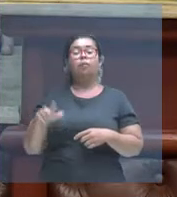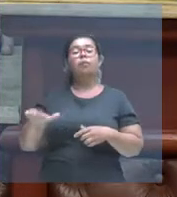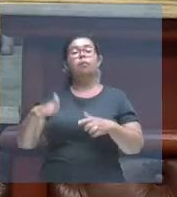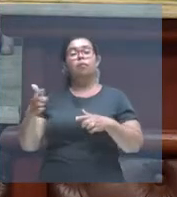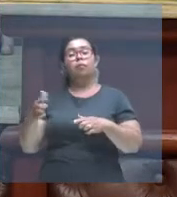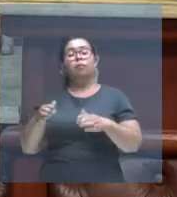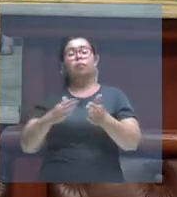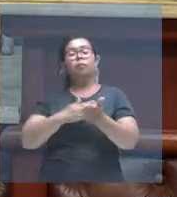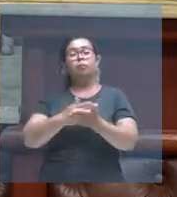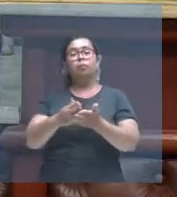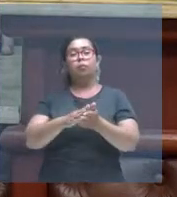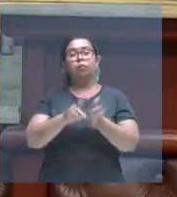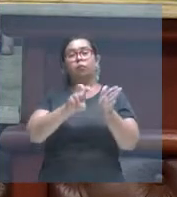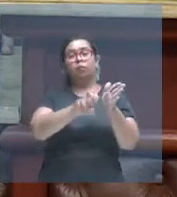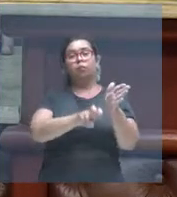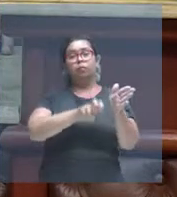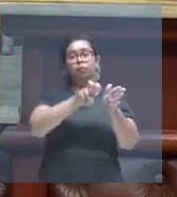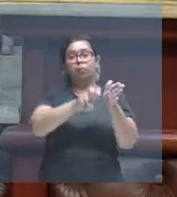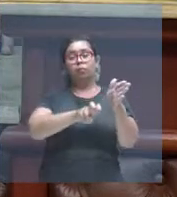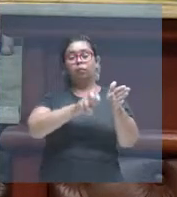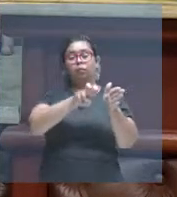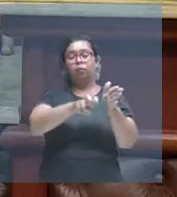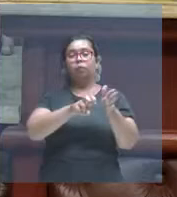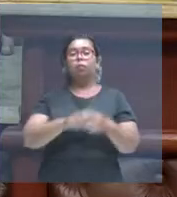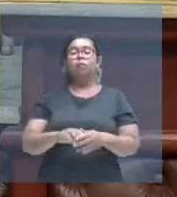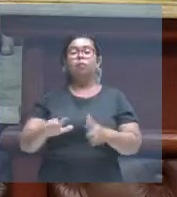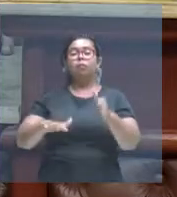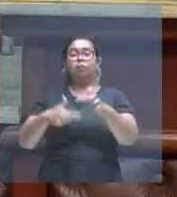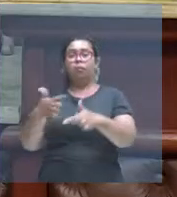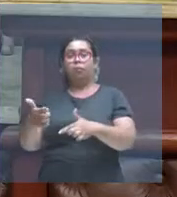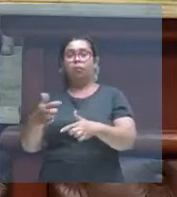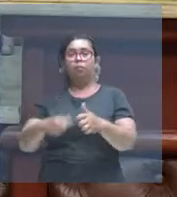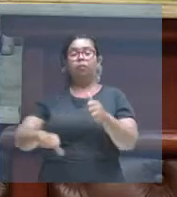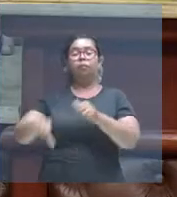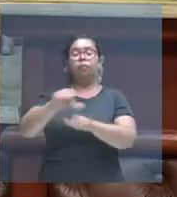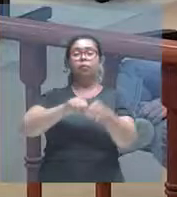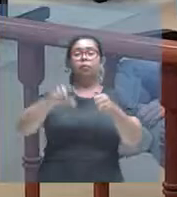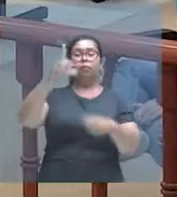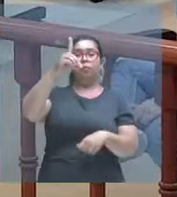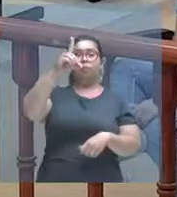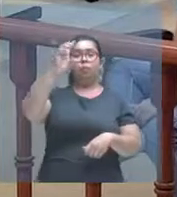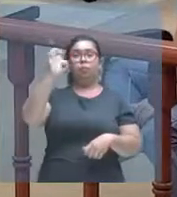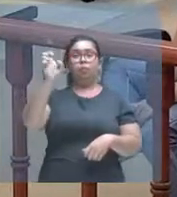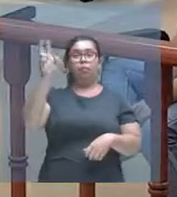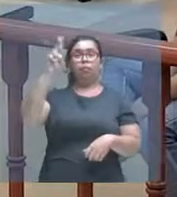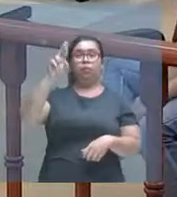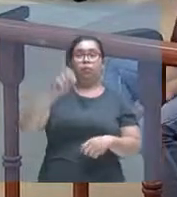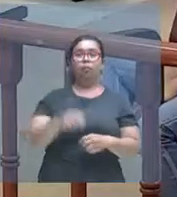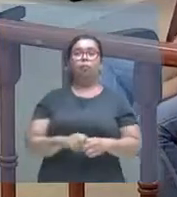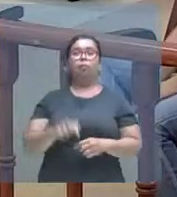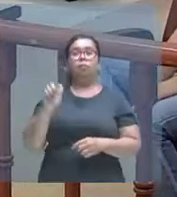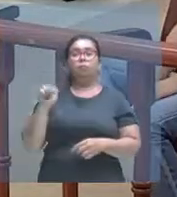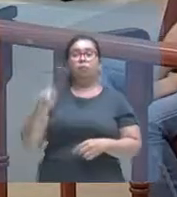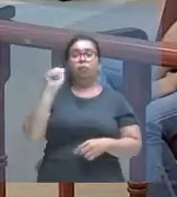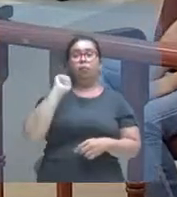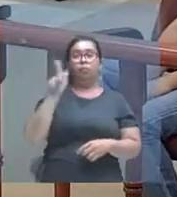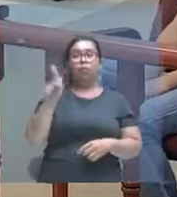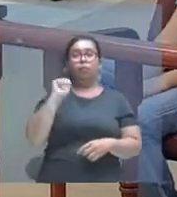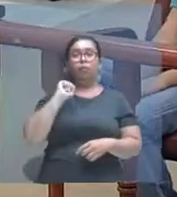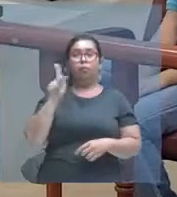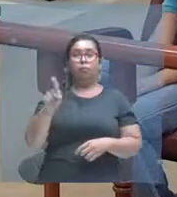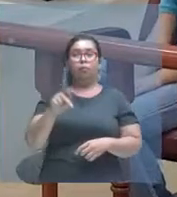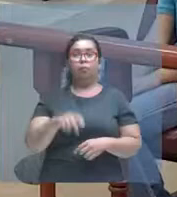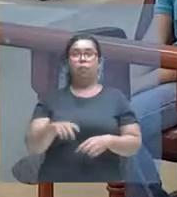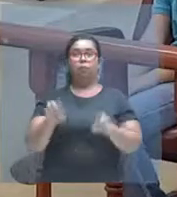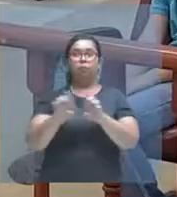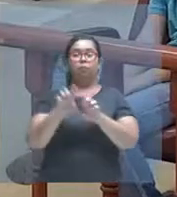Sorocabana. No início da década de 60, foi transferido para o DR, onde permaneceu até sua aposentadoria. Como